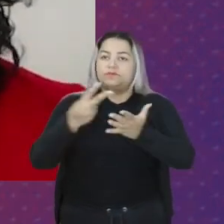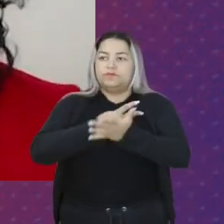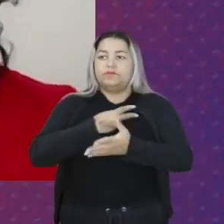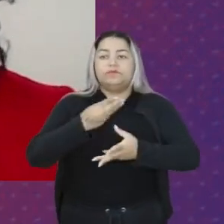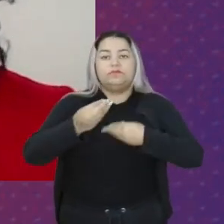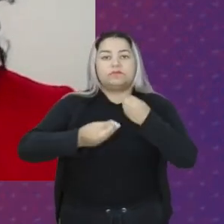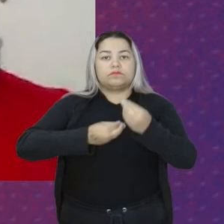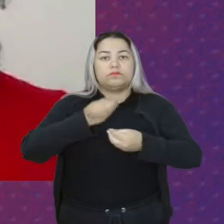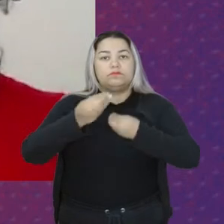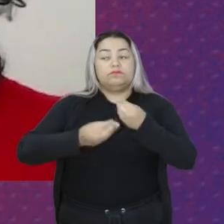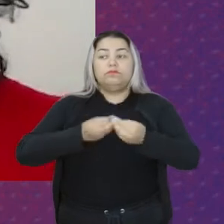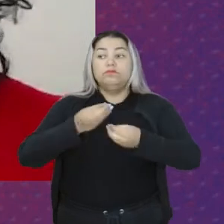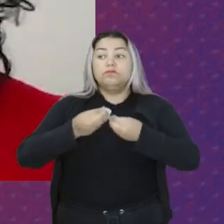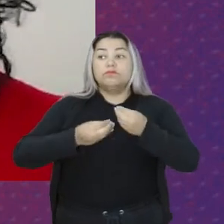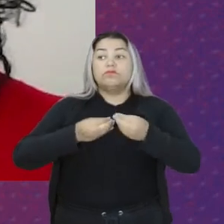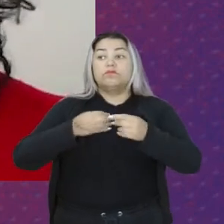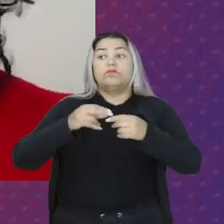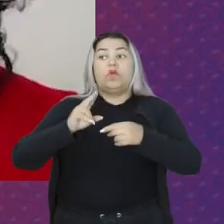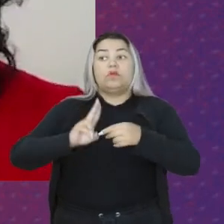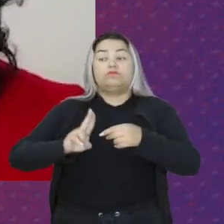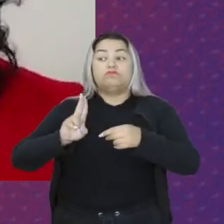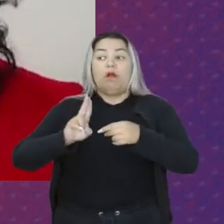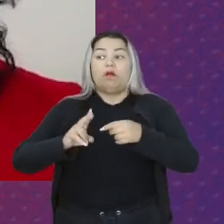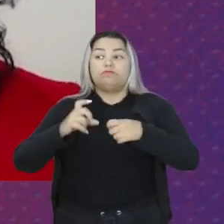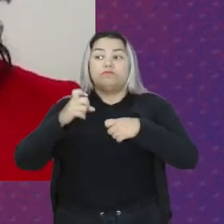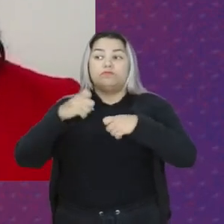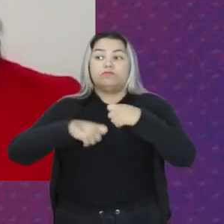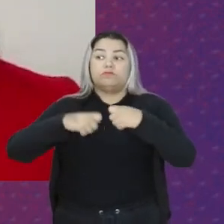como exploração sexual.